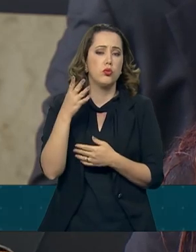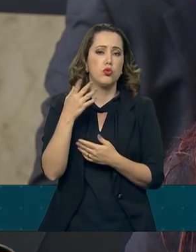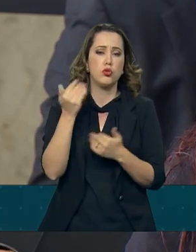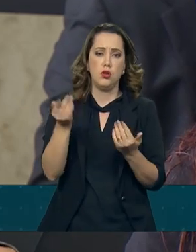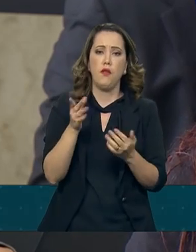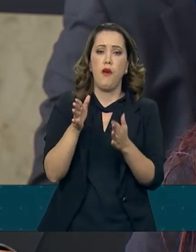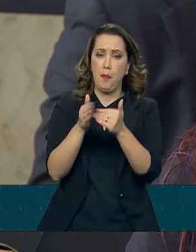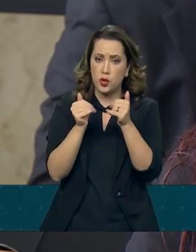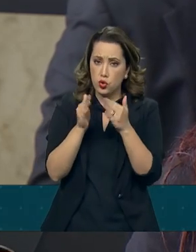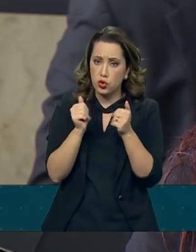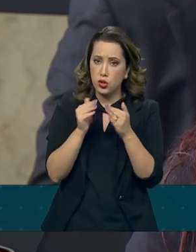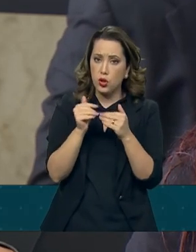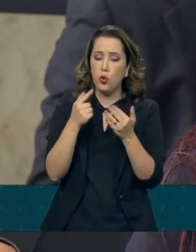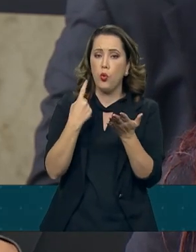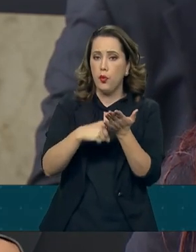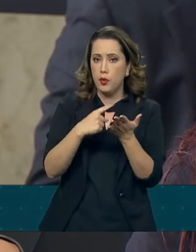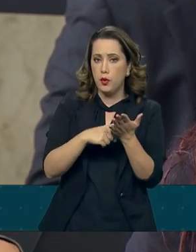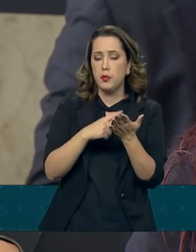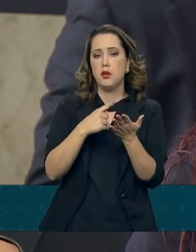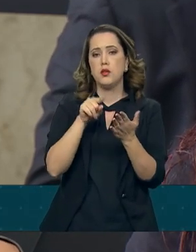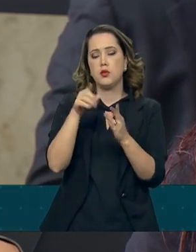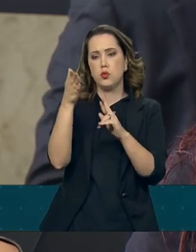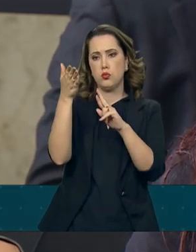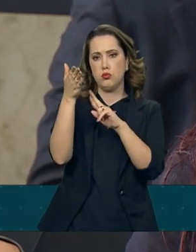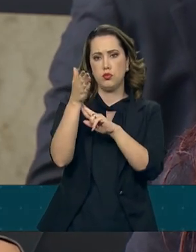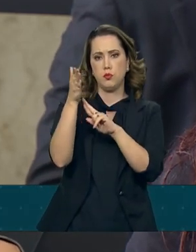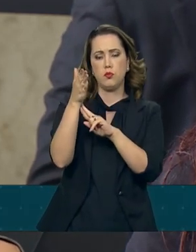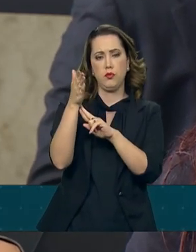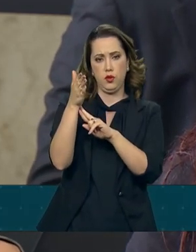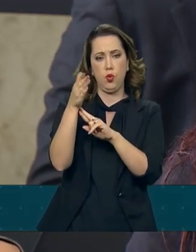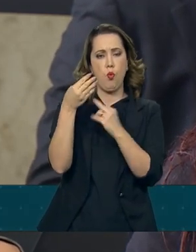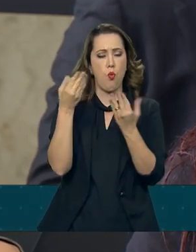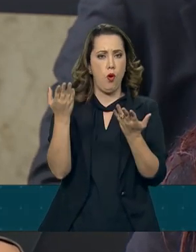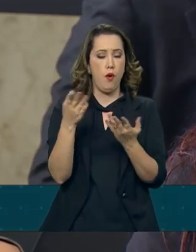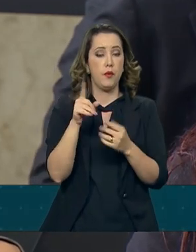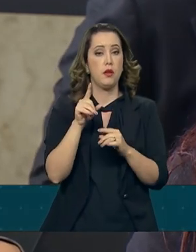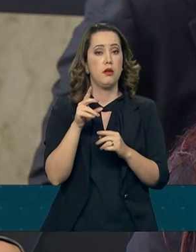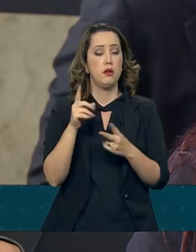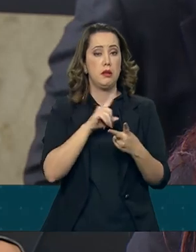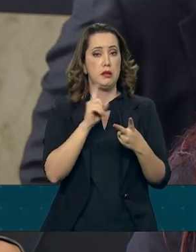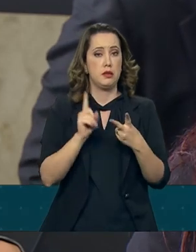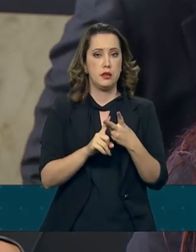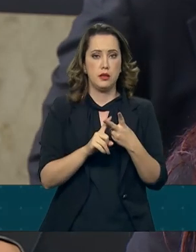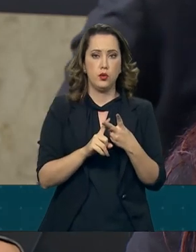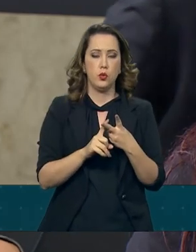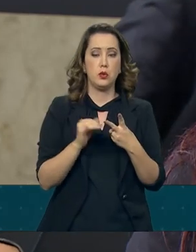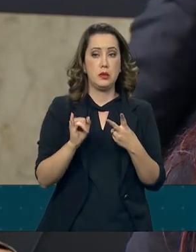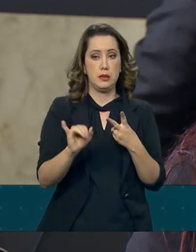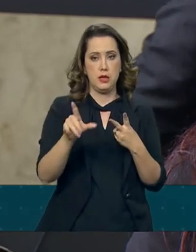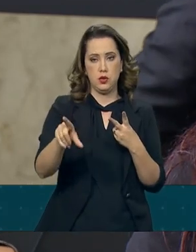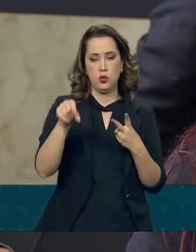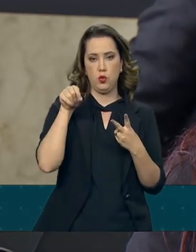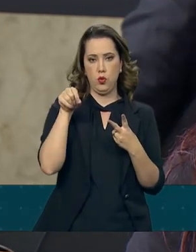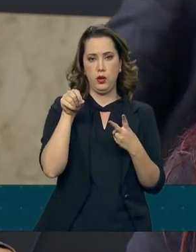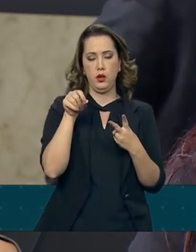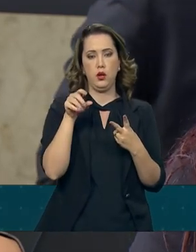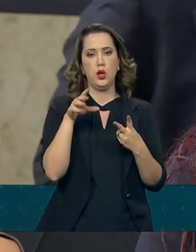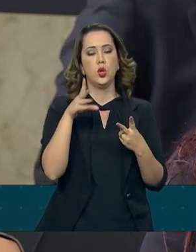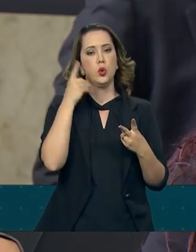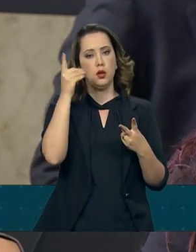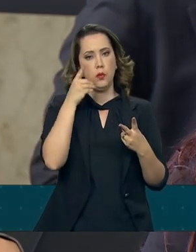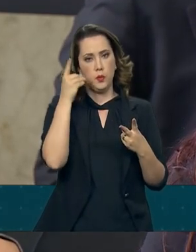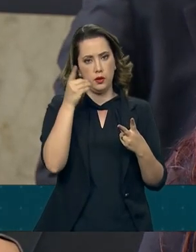deputado eduardo bolsonaro e segundo se a indicação eventual indicação do deputado que sai